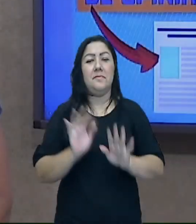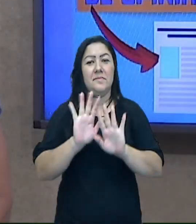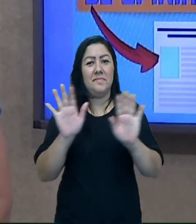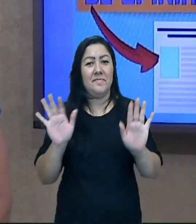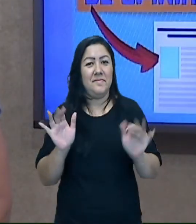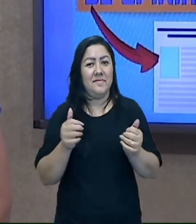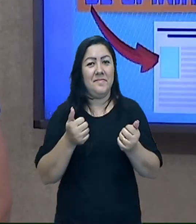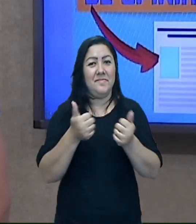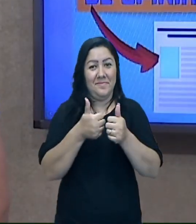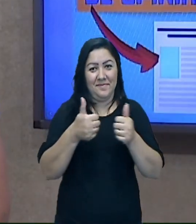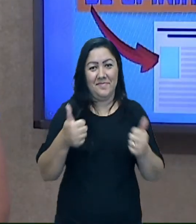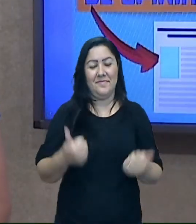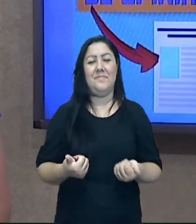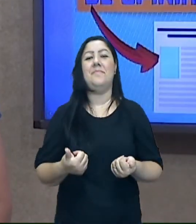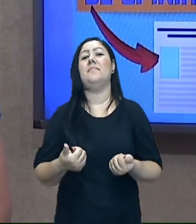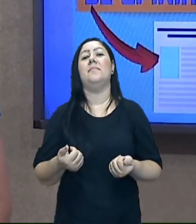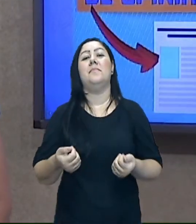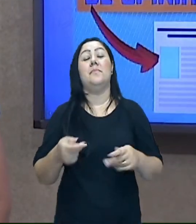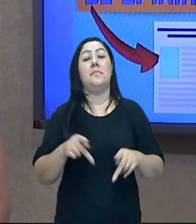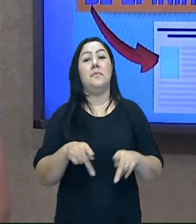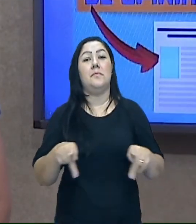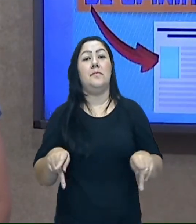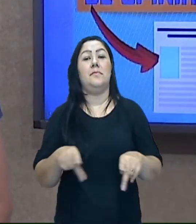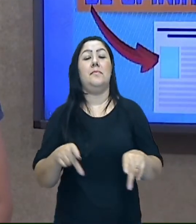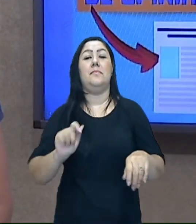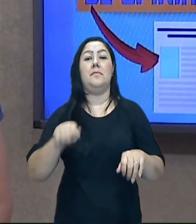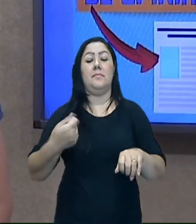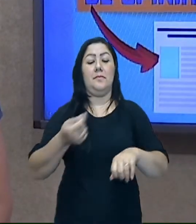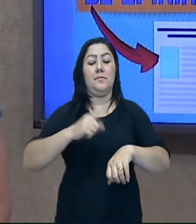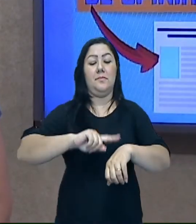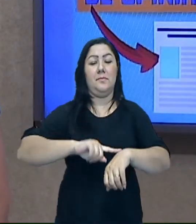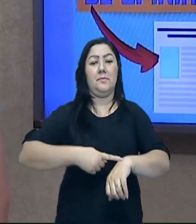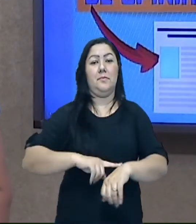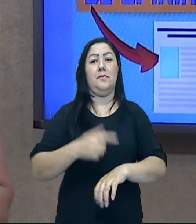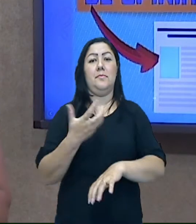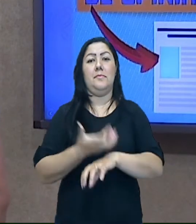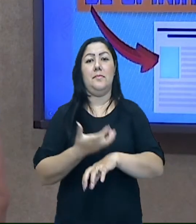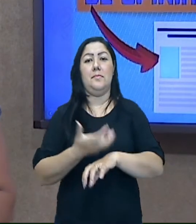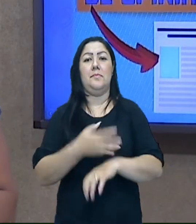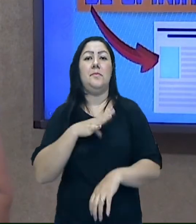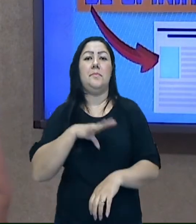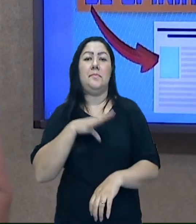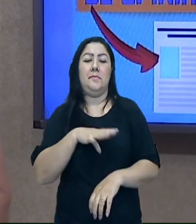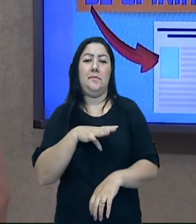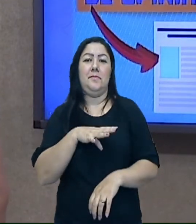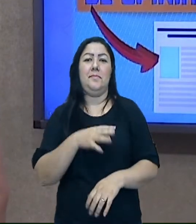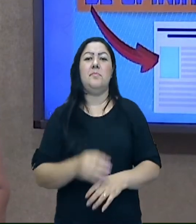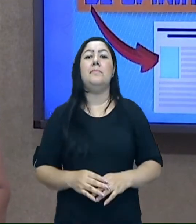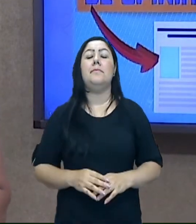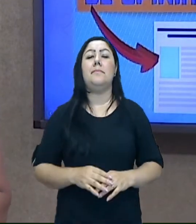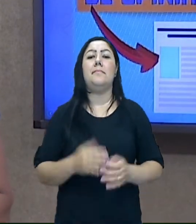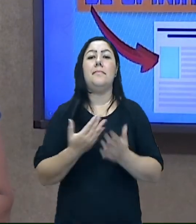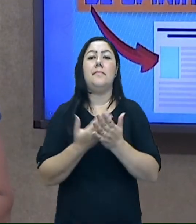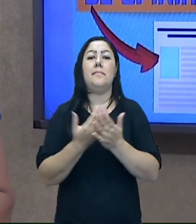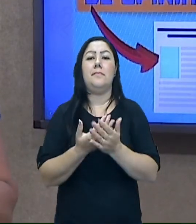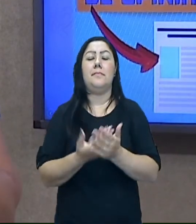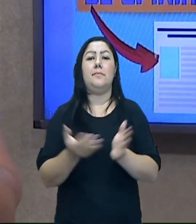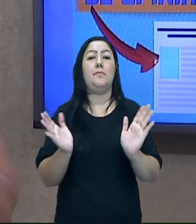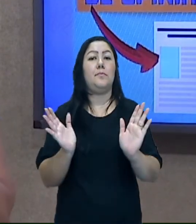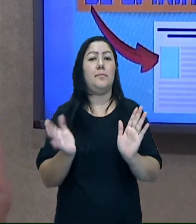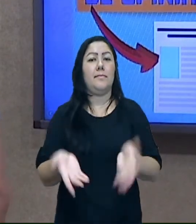Olá, estudantes! Eu sou a Jusilene, professora de língua portuguesa. E em nossa aula de hoje,